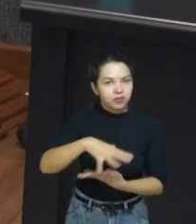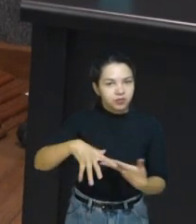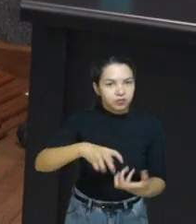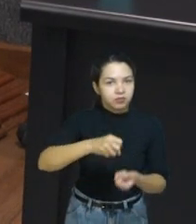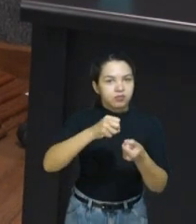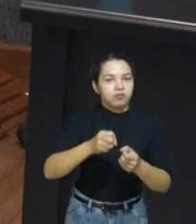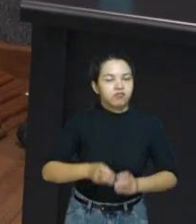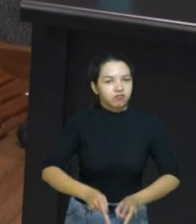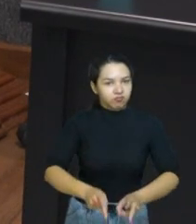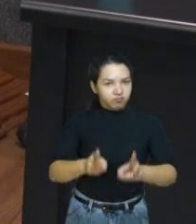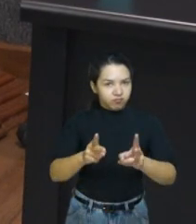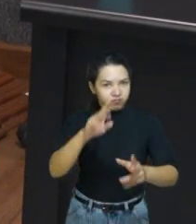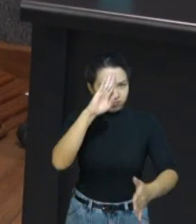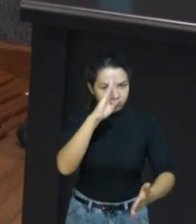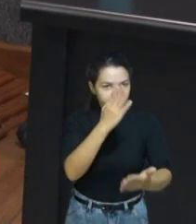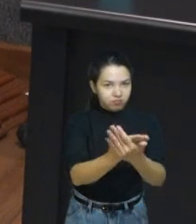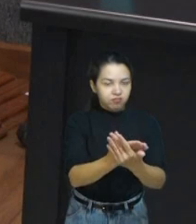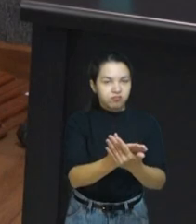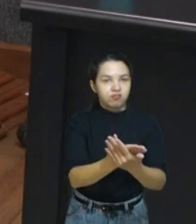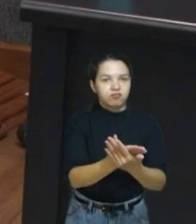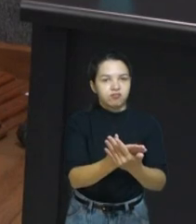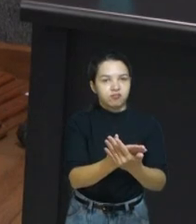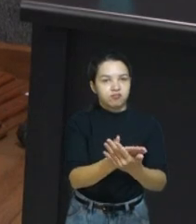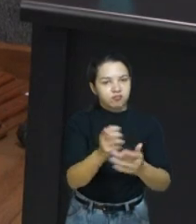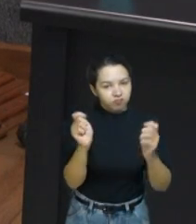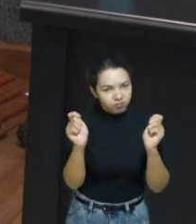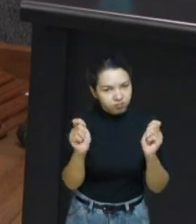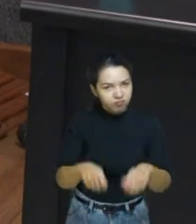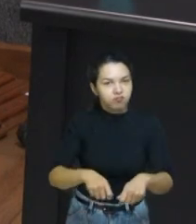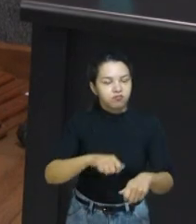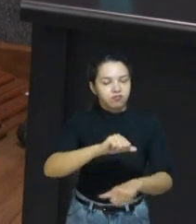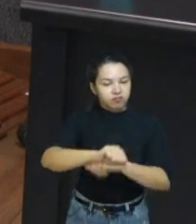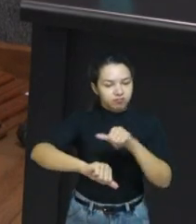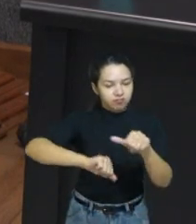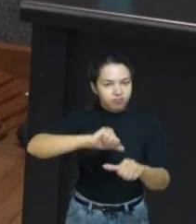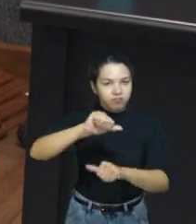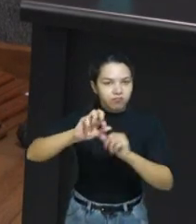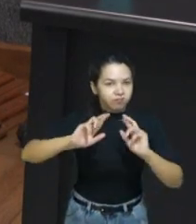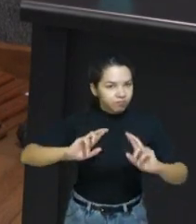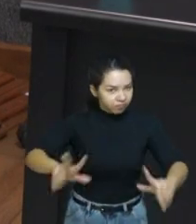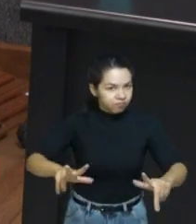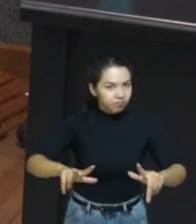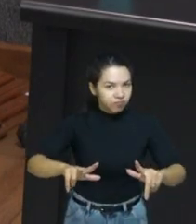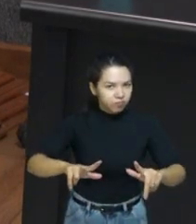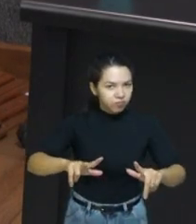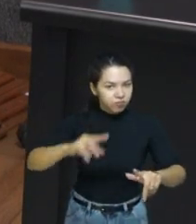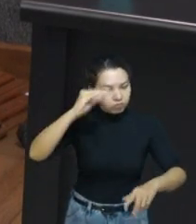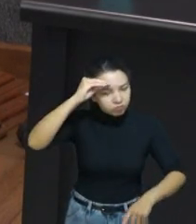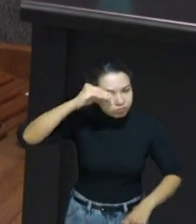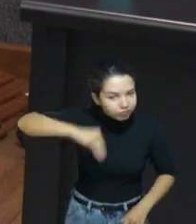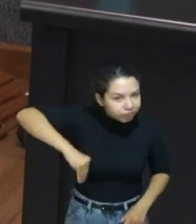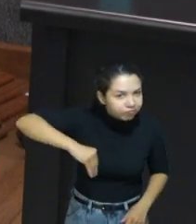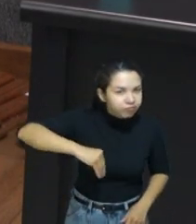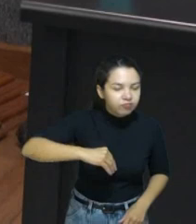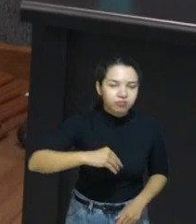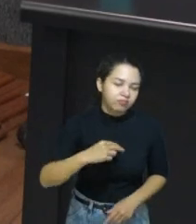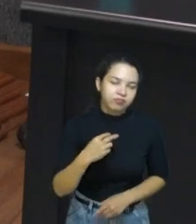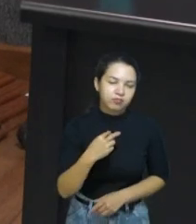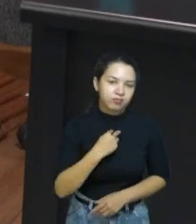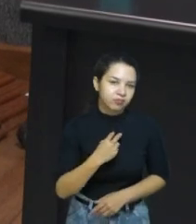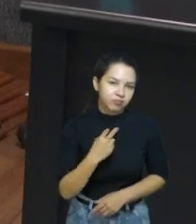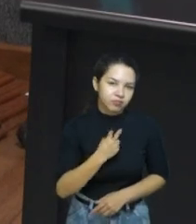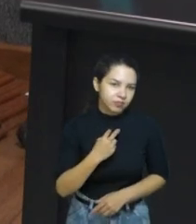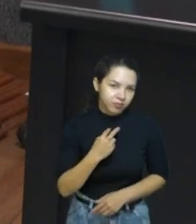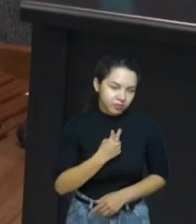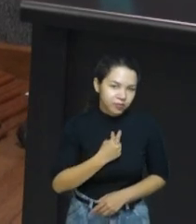E seguimos em frente aí, gente, sempre acreditando e confiando que é possível fazer a diferença. A gente não pode desacreditar, não pode deixar de